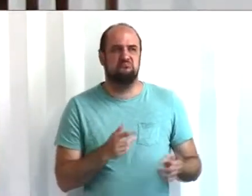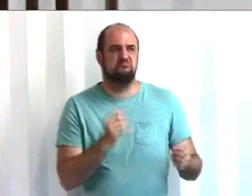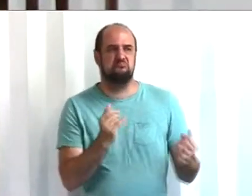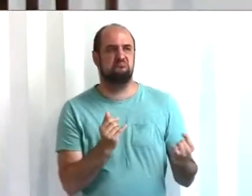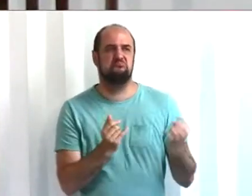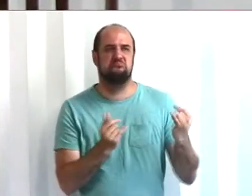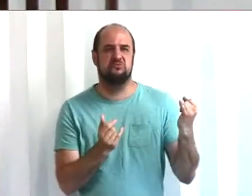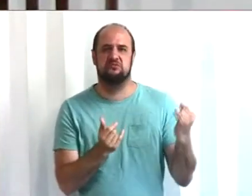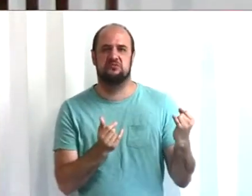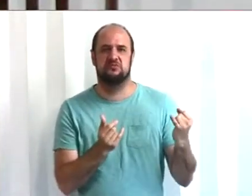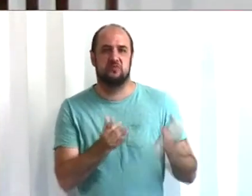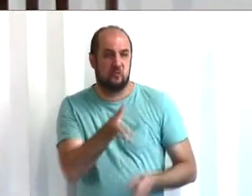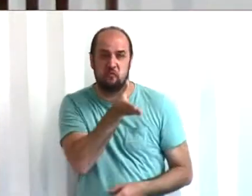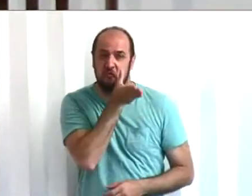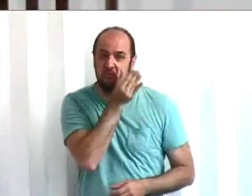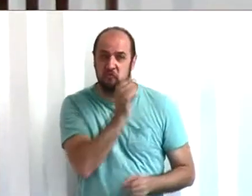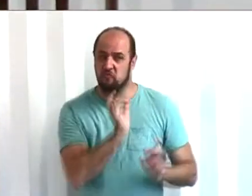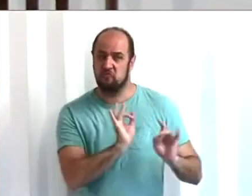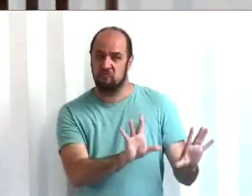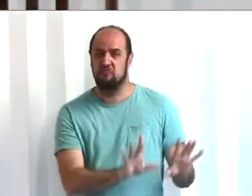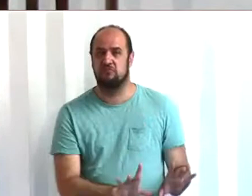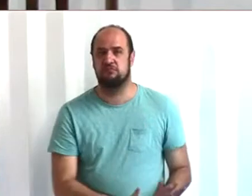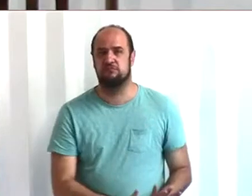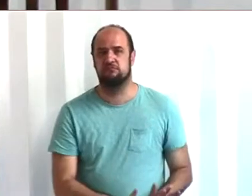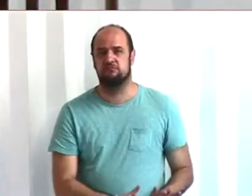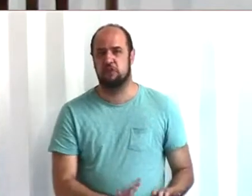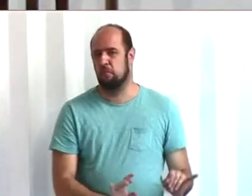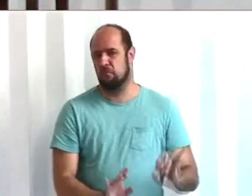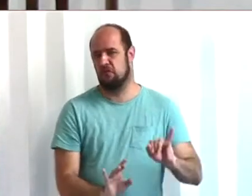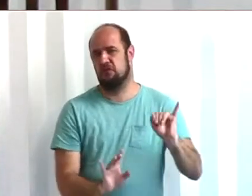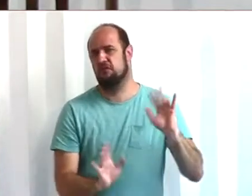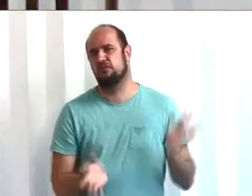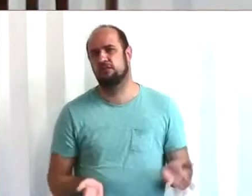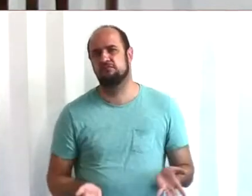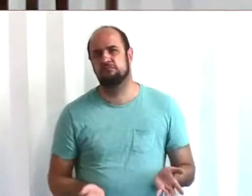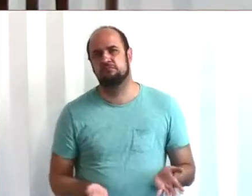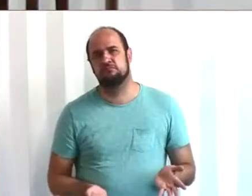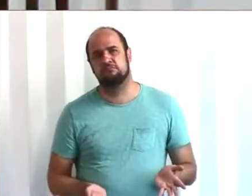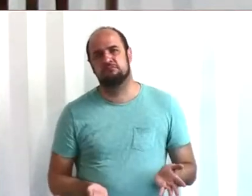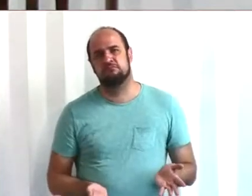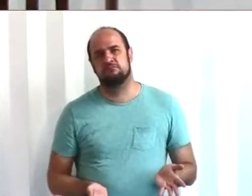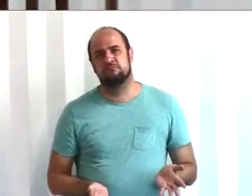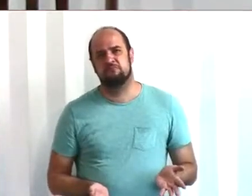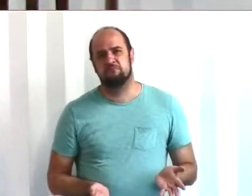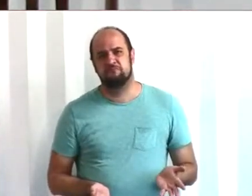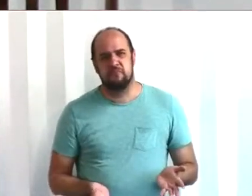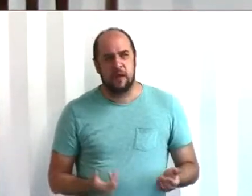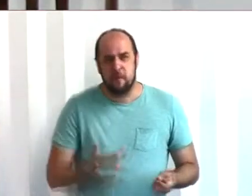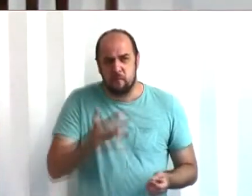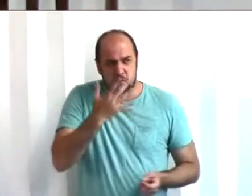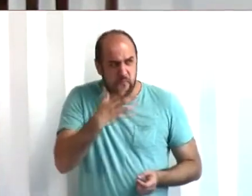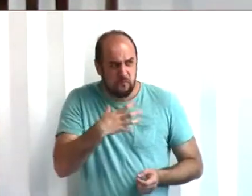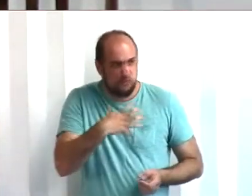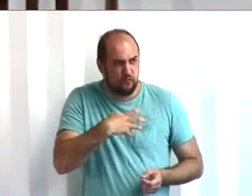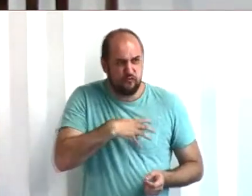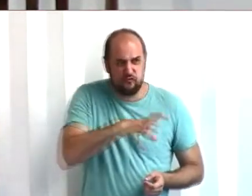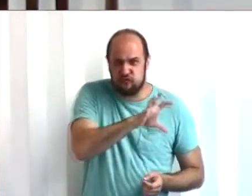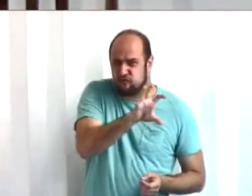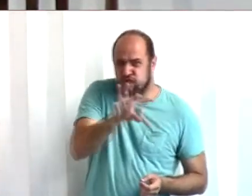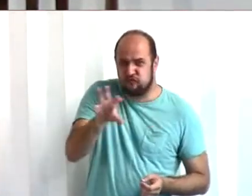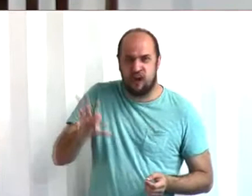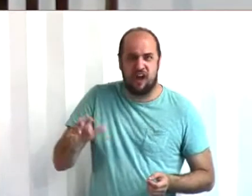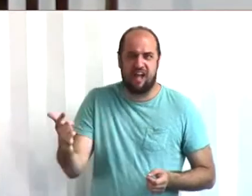interessa, isso não importa, isso não mexe com o ser